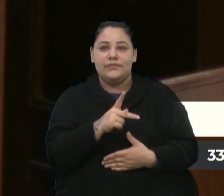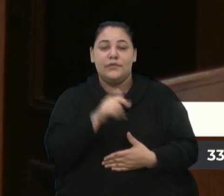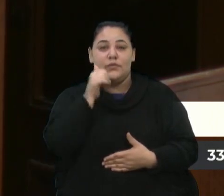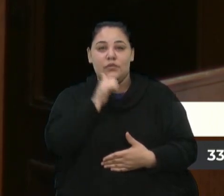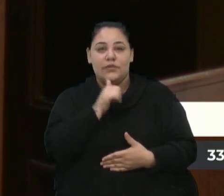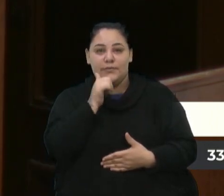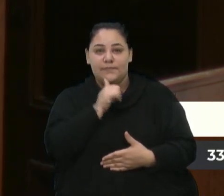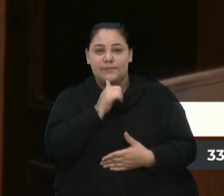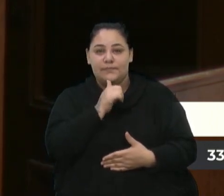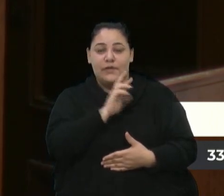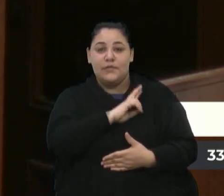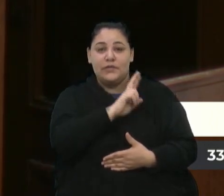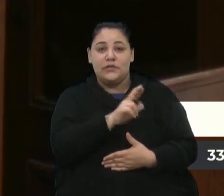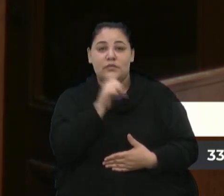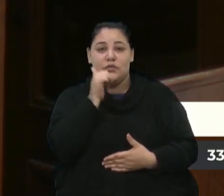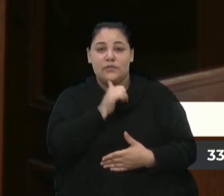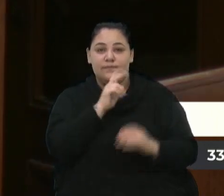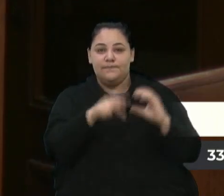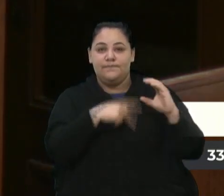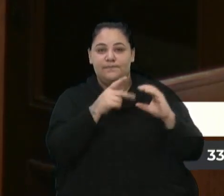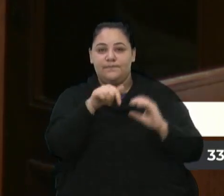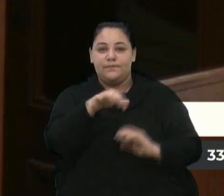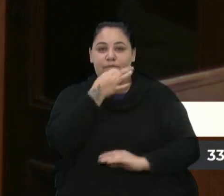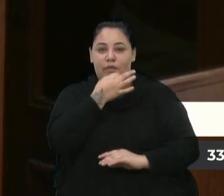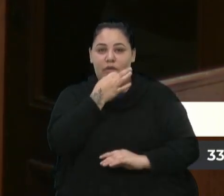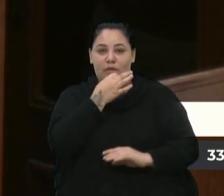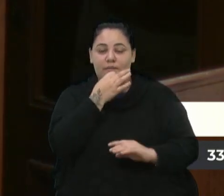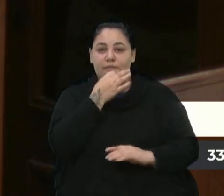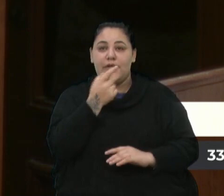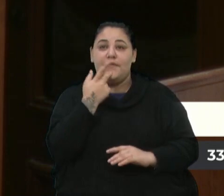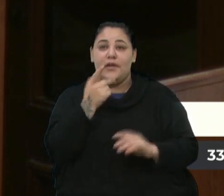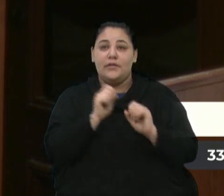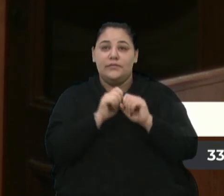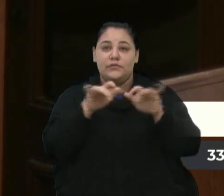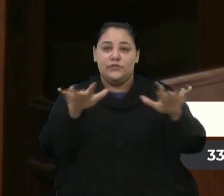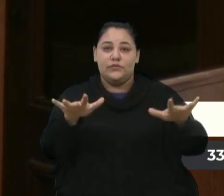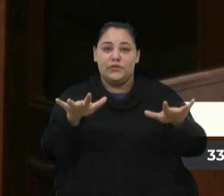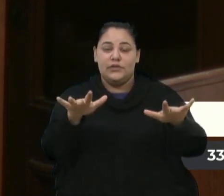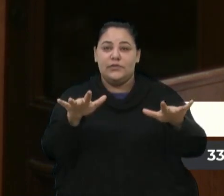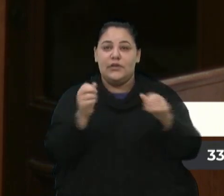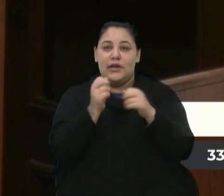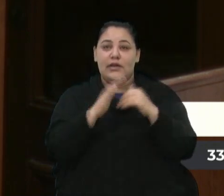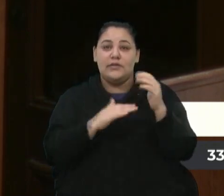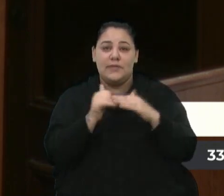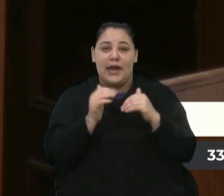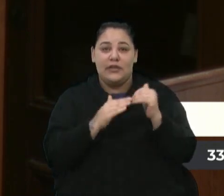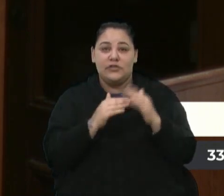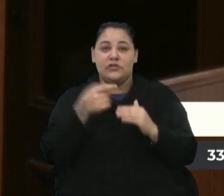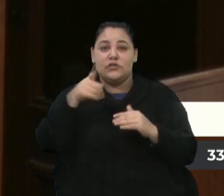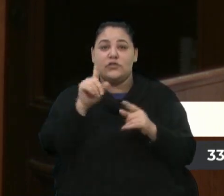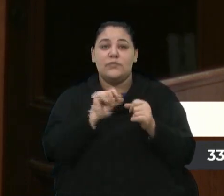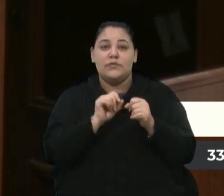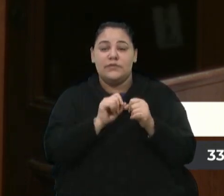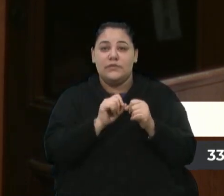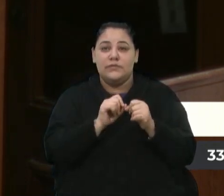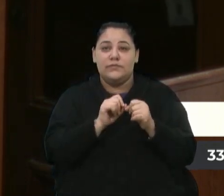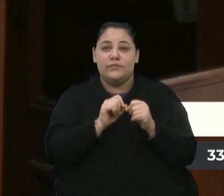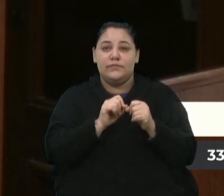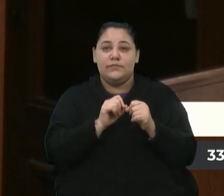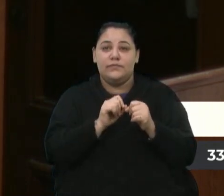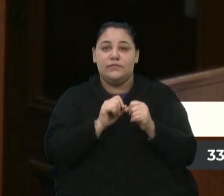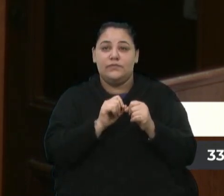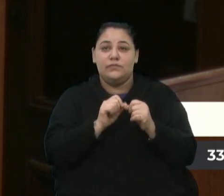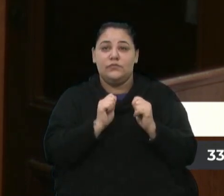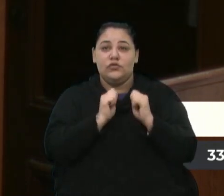Câmara de Vereadores de Caxias do Sul para divulgar as ações, né, que nós estaremos propondo através